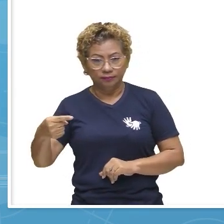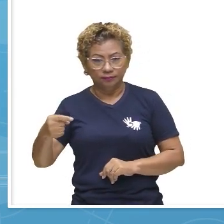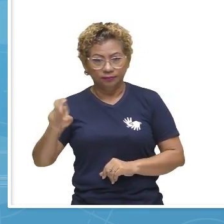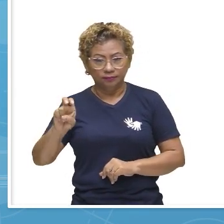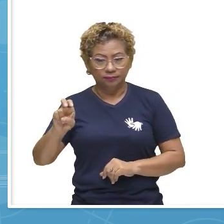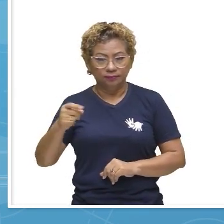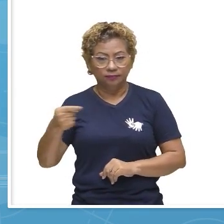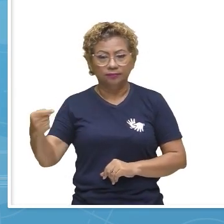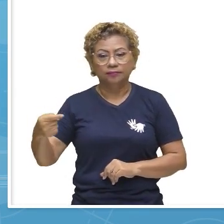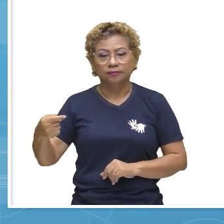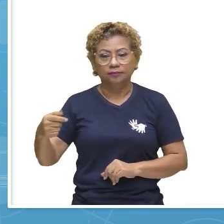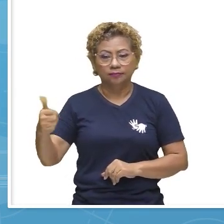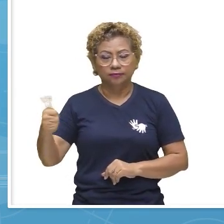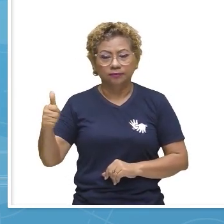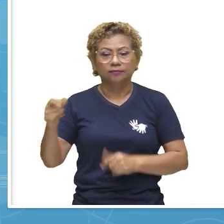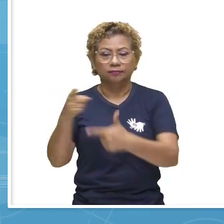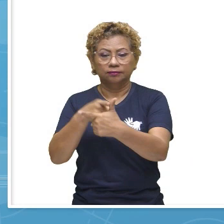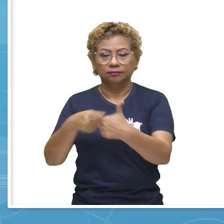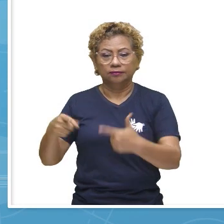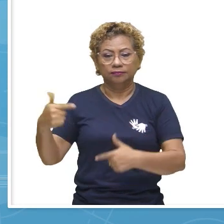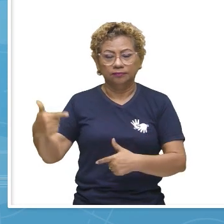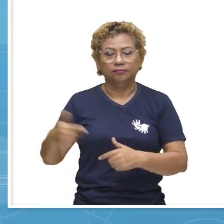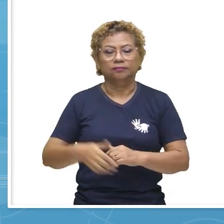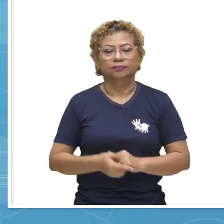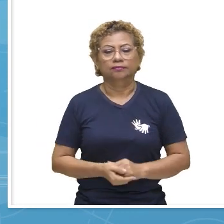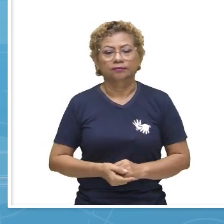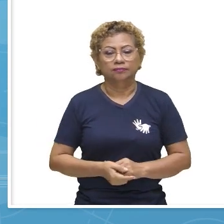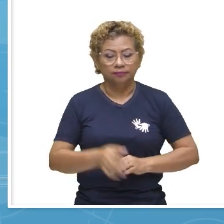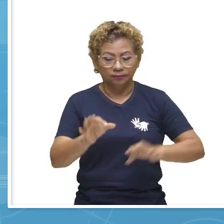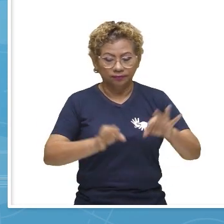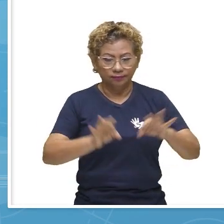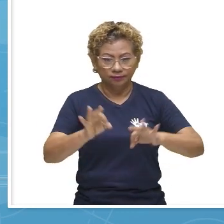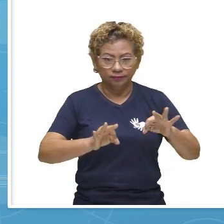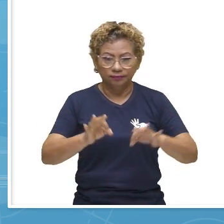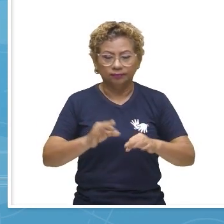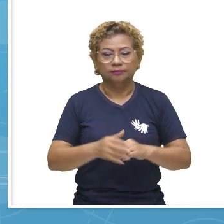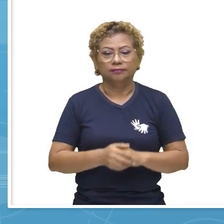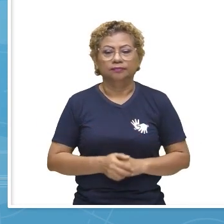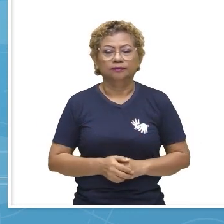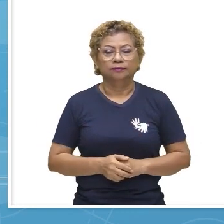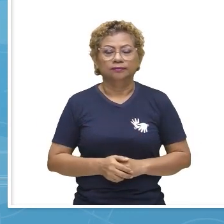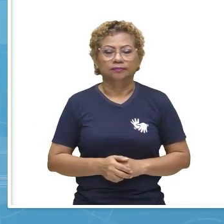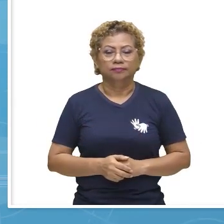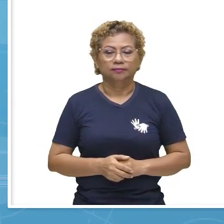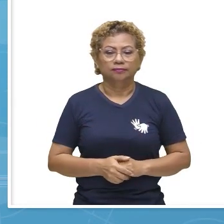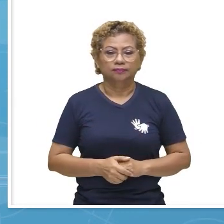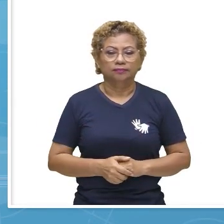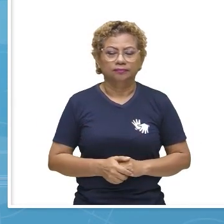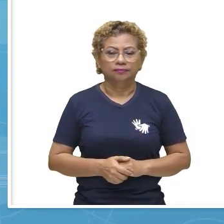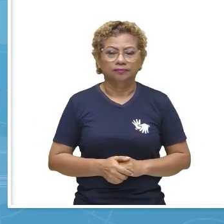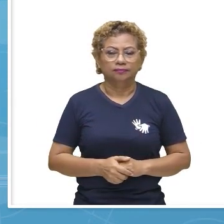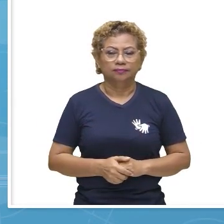5 menos 11 dividido por 2. Aí, vamos calcular quanto é que dá esse resultado.